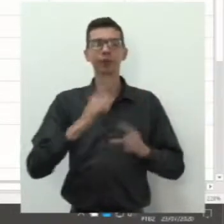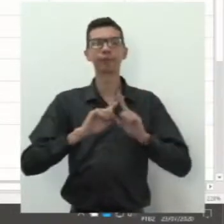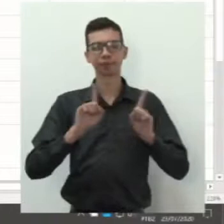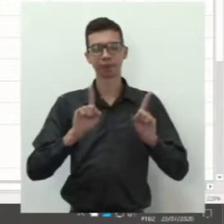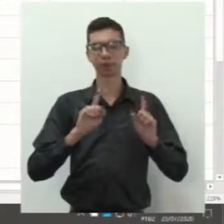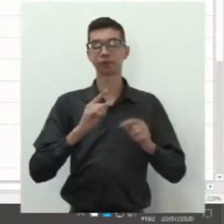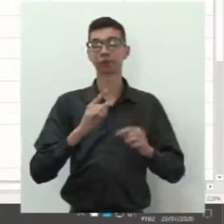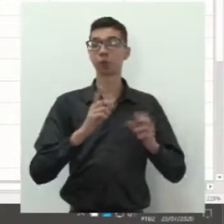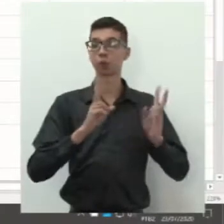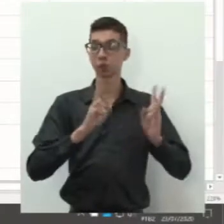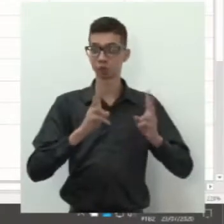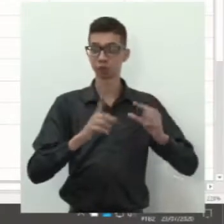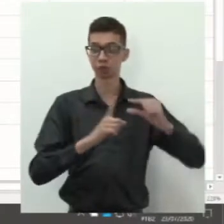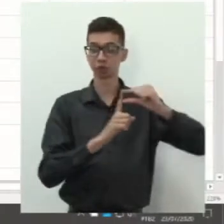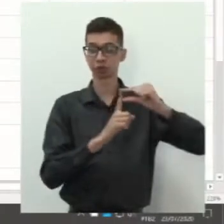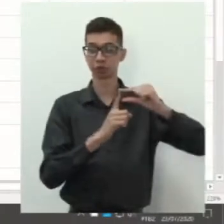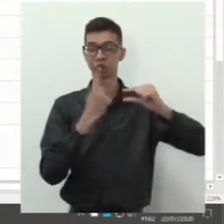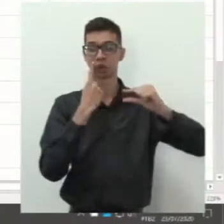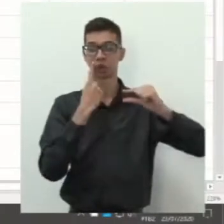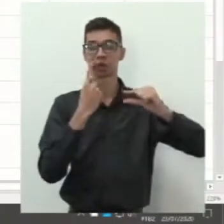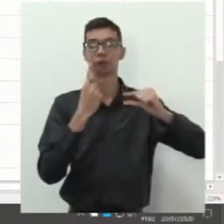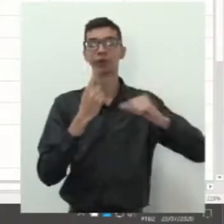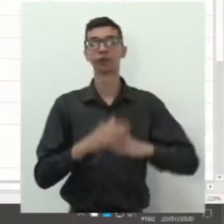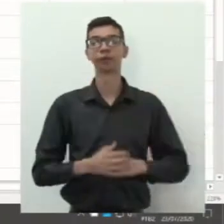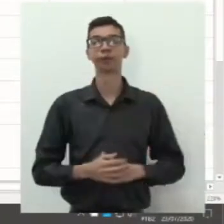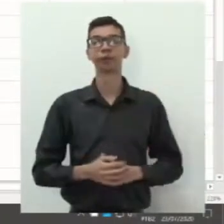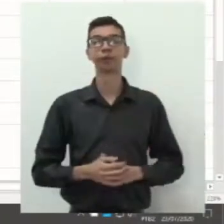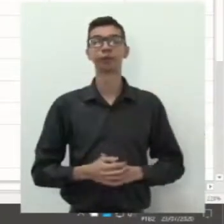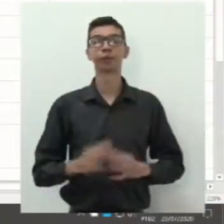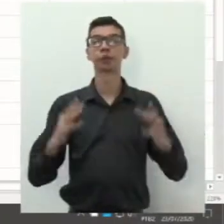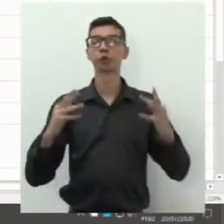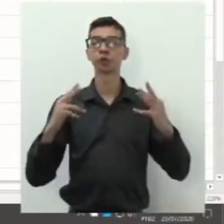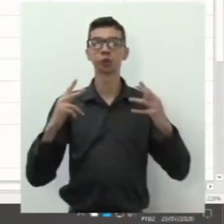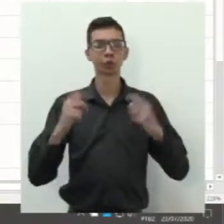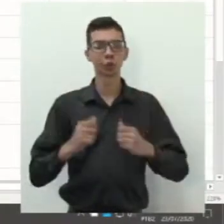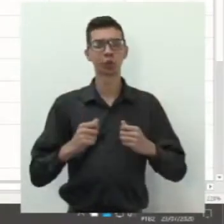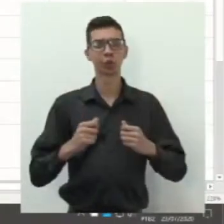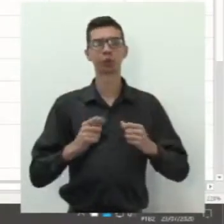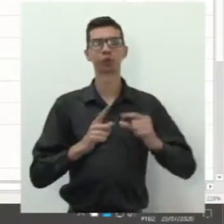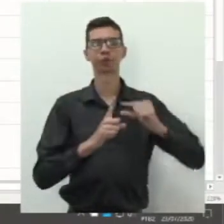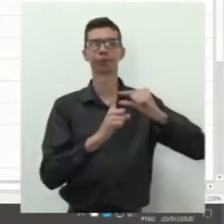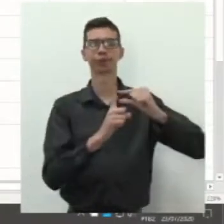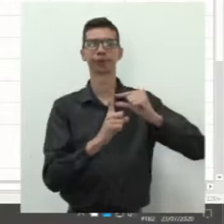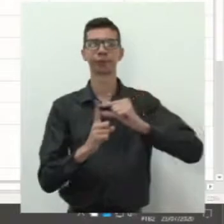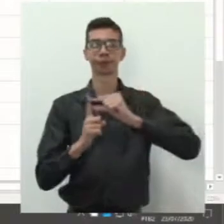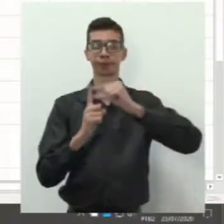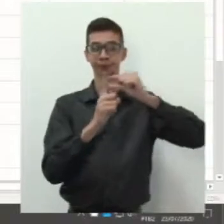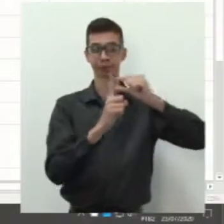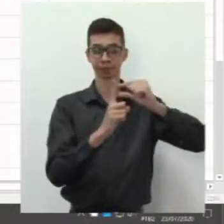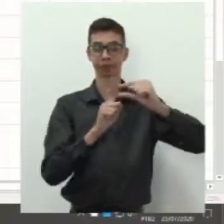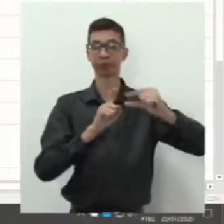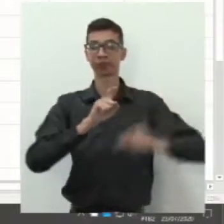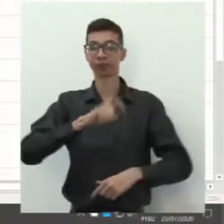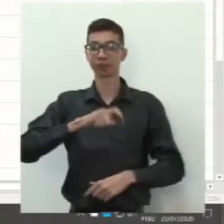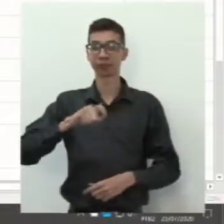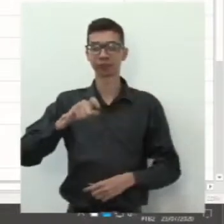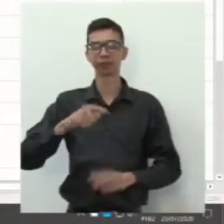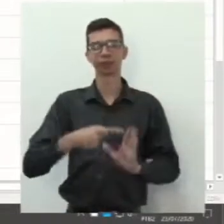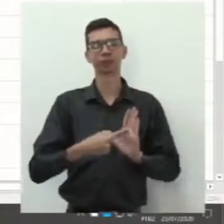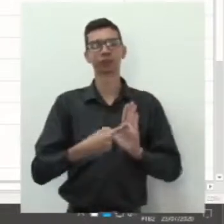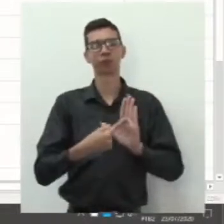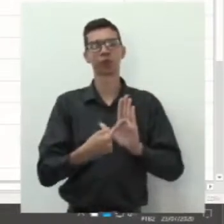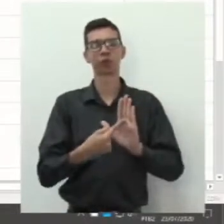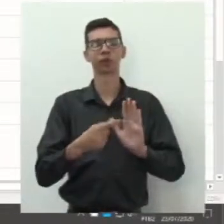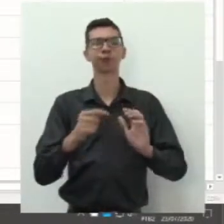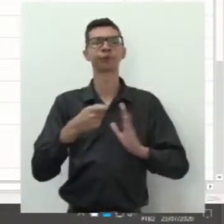na barra superior aqui, ó. Toda célula que eu clico, na barra superior mostra o que está escrito nela, tá? Então, aqui no